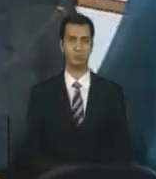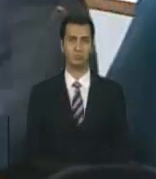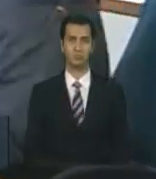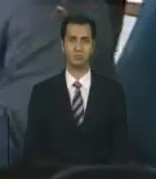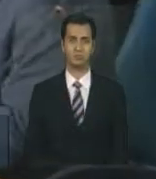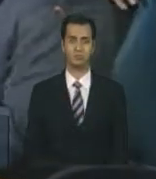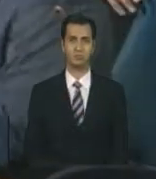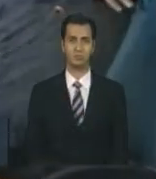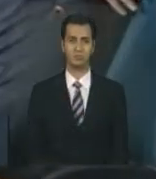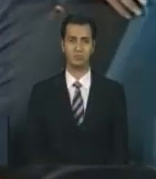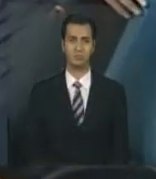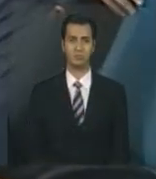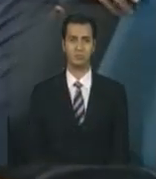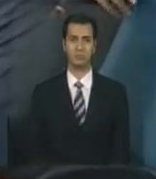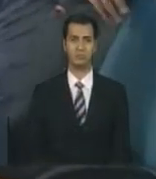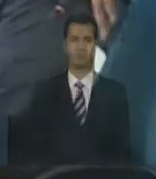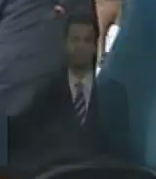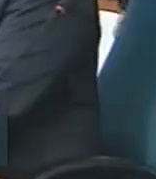Talvez.